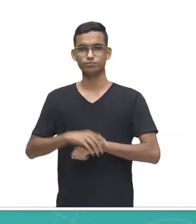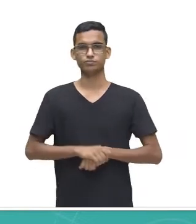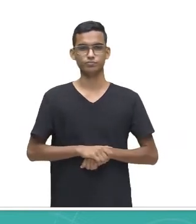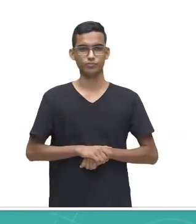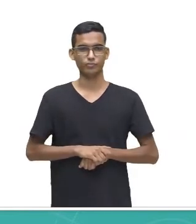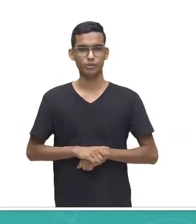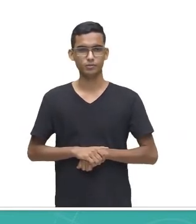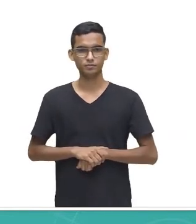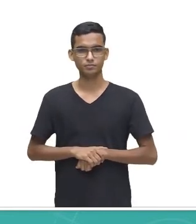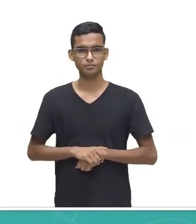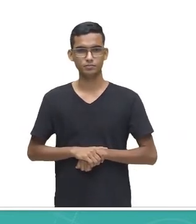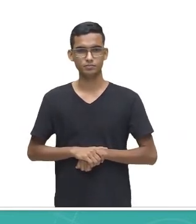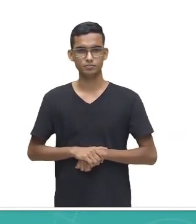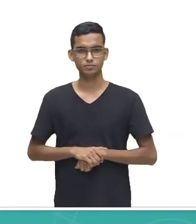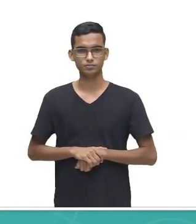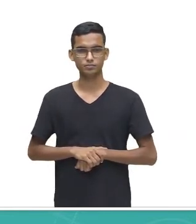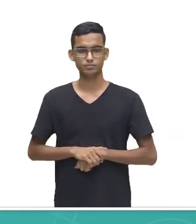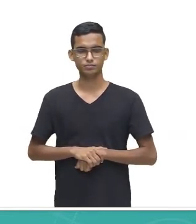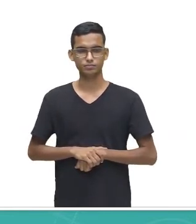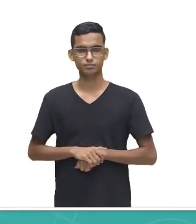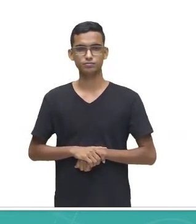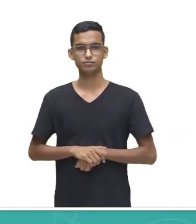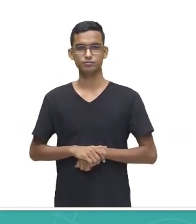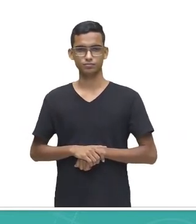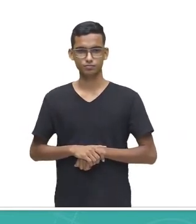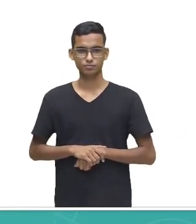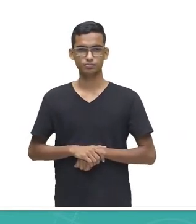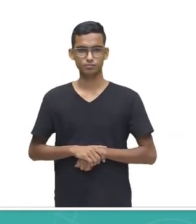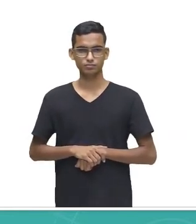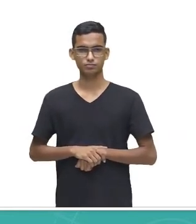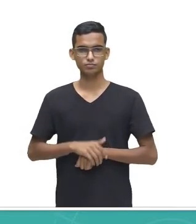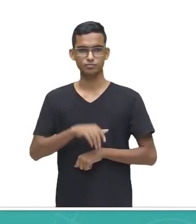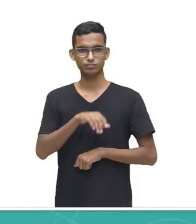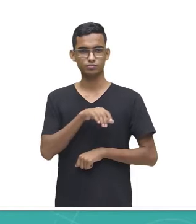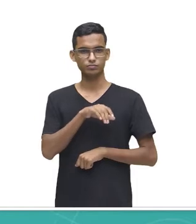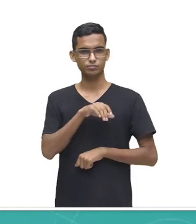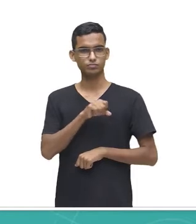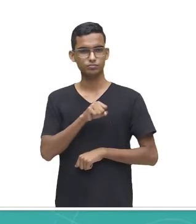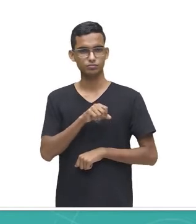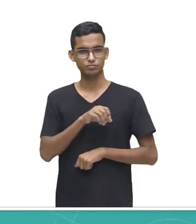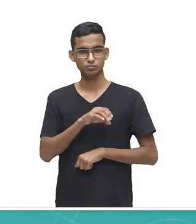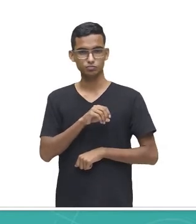sociológico é a nossa necessidade como ser social.